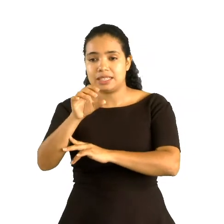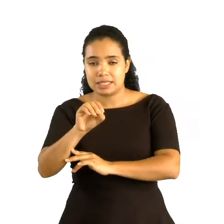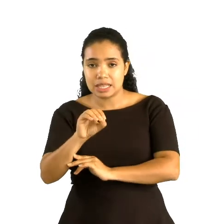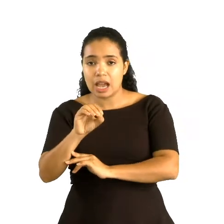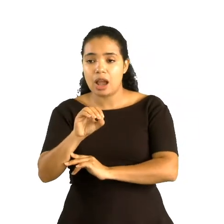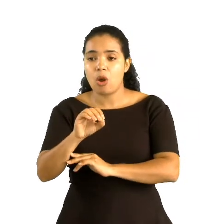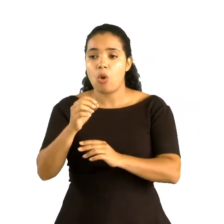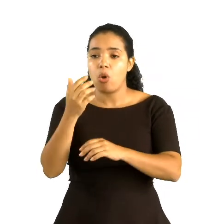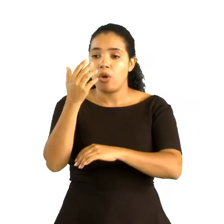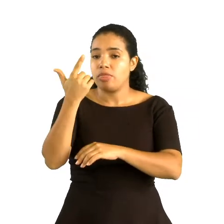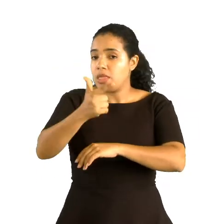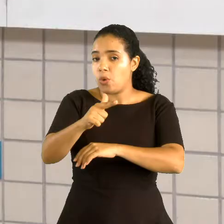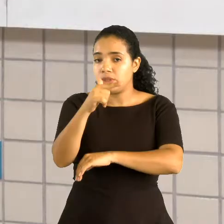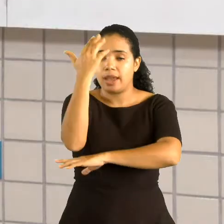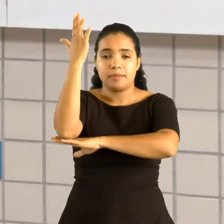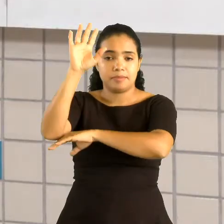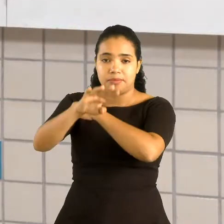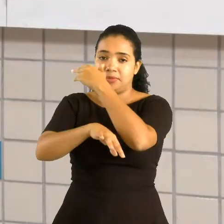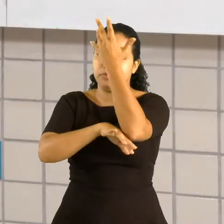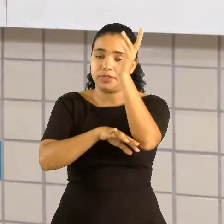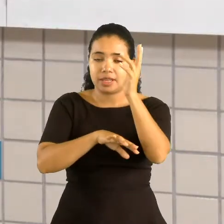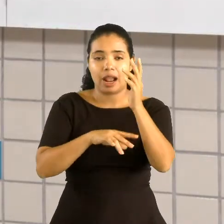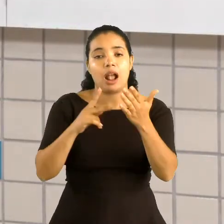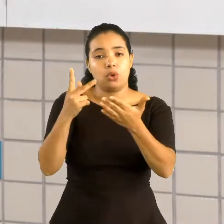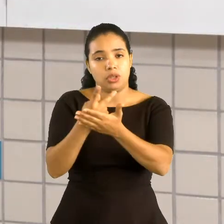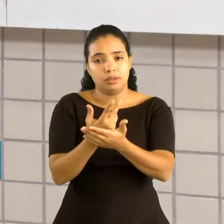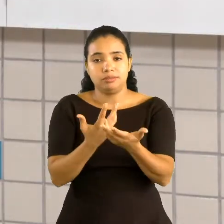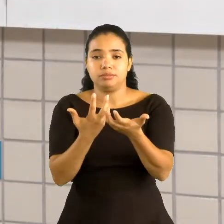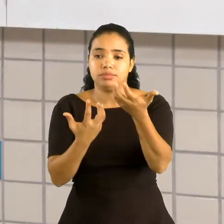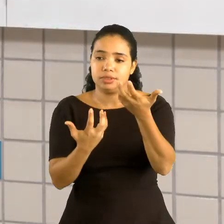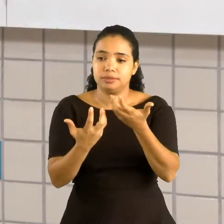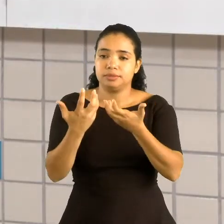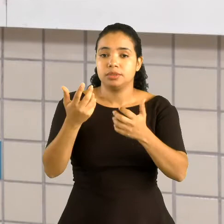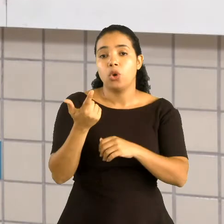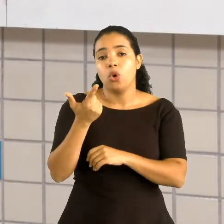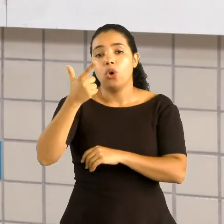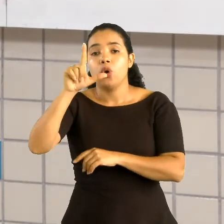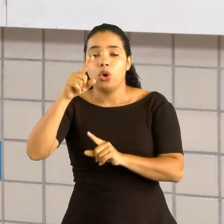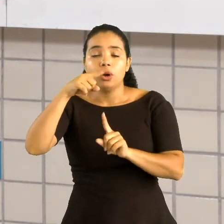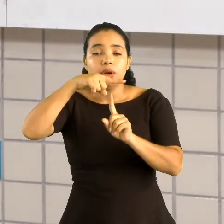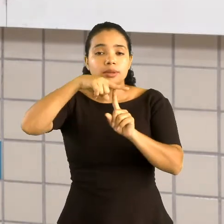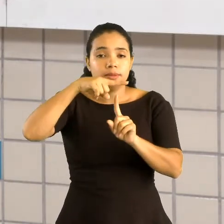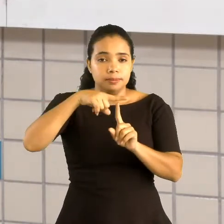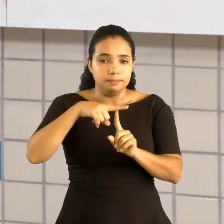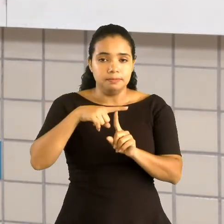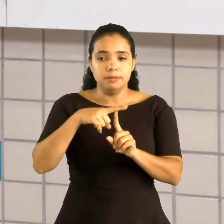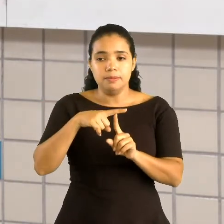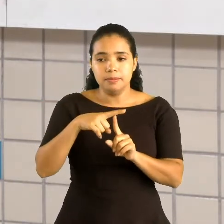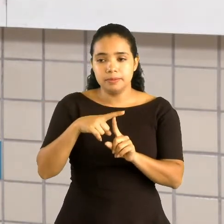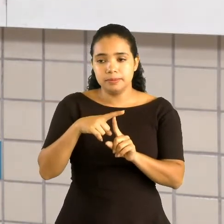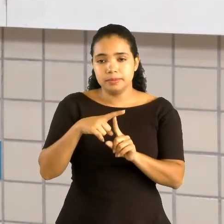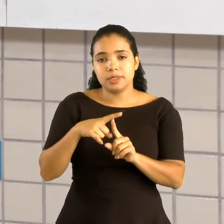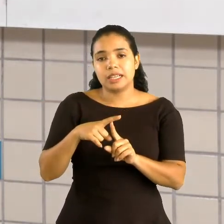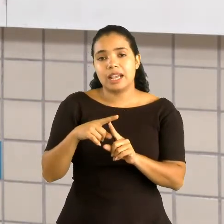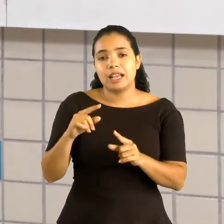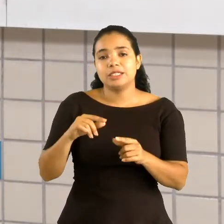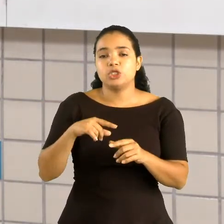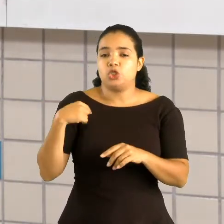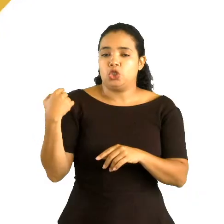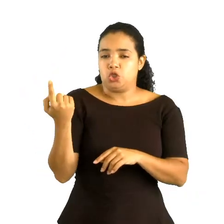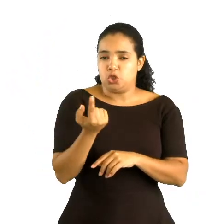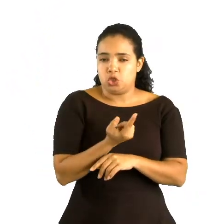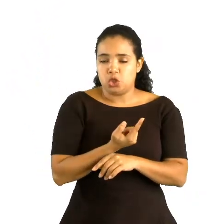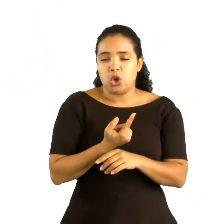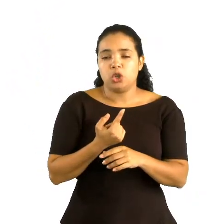a vegetação, tá? Então, ele vai erodir também. Agora, um outro que a gente tem muito, que a gente sofre demais com